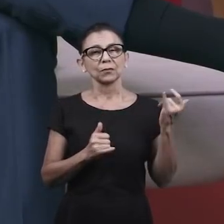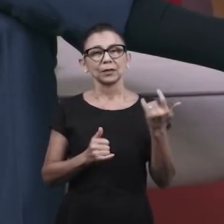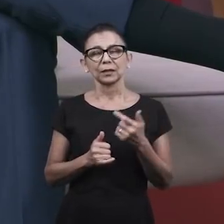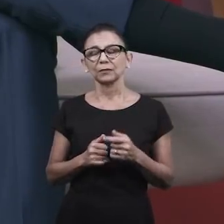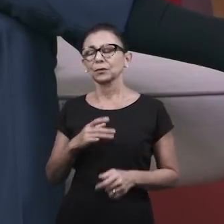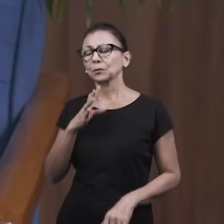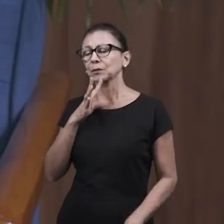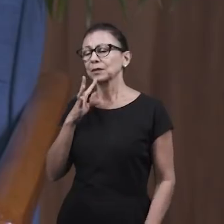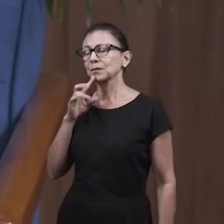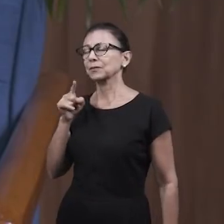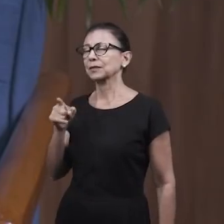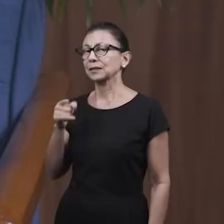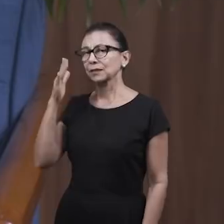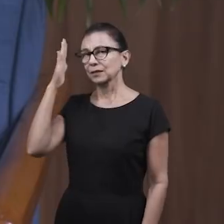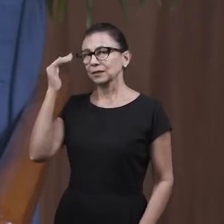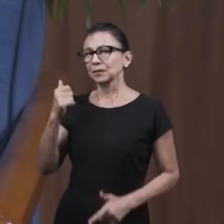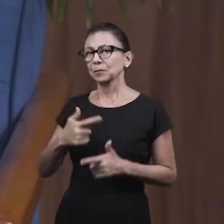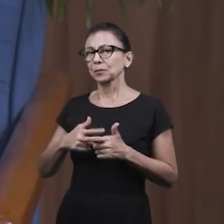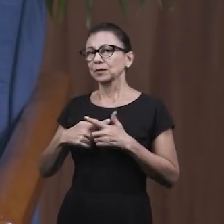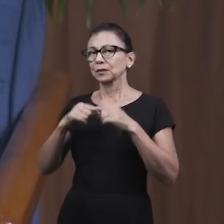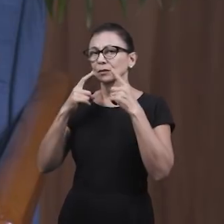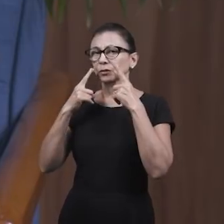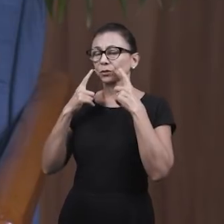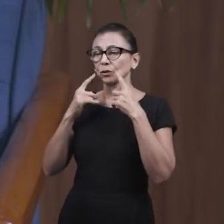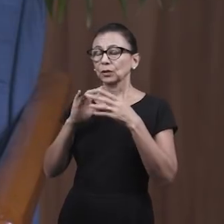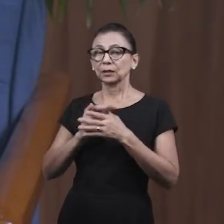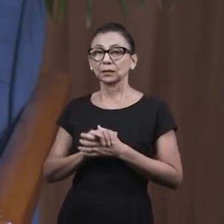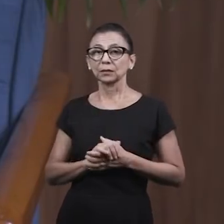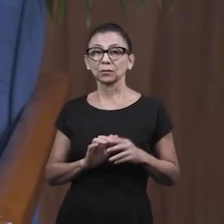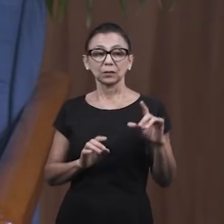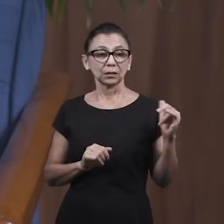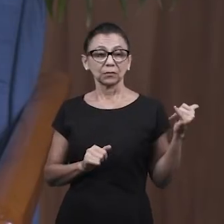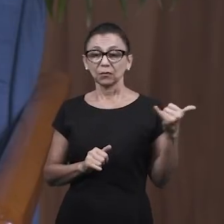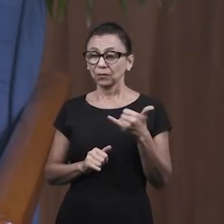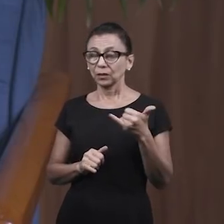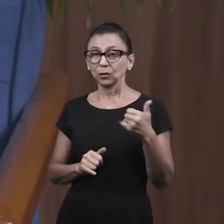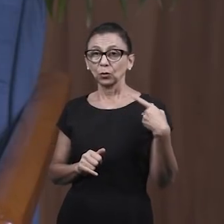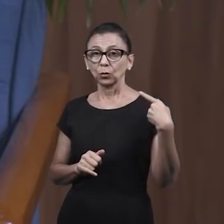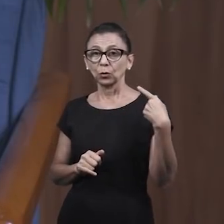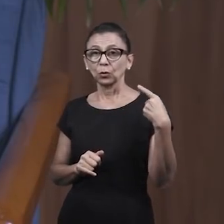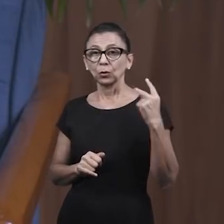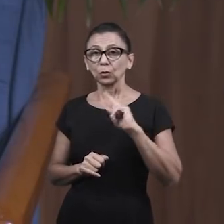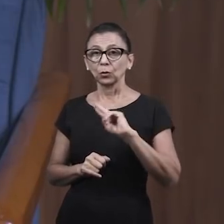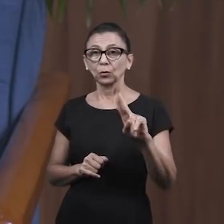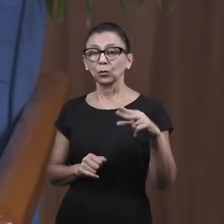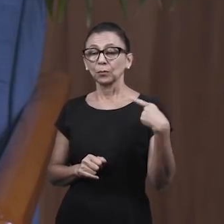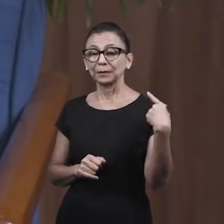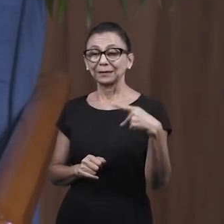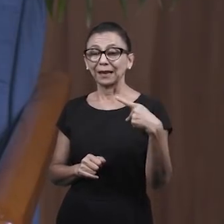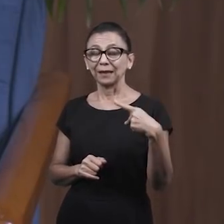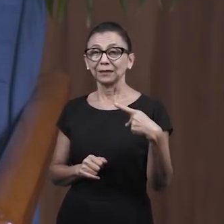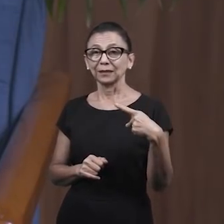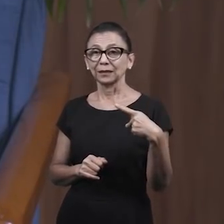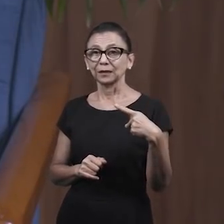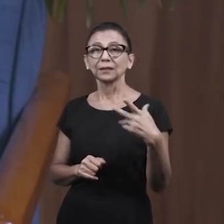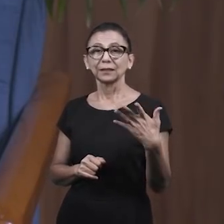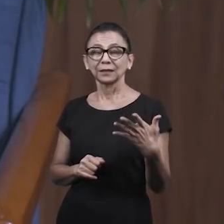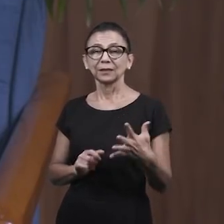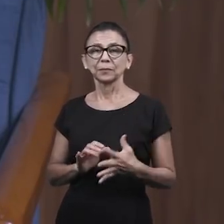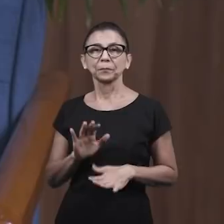buscais entre os mortos Aquele que vive, né? Quer dizer, por que choras? O homem que, quando não ouve a voz de Jesus, a alma